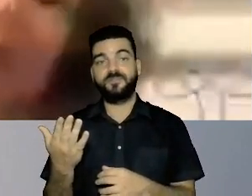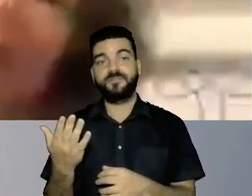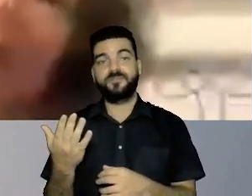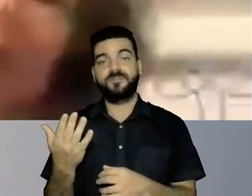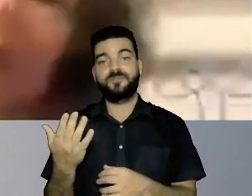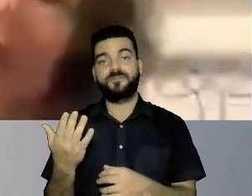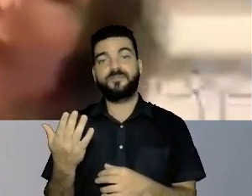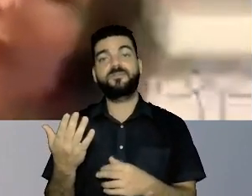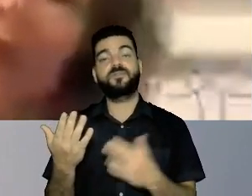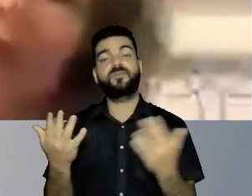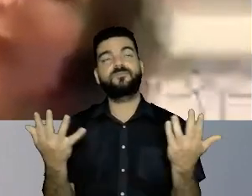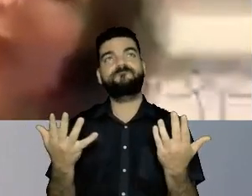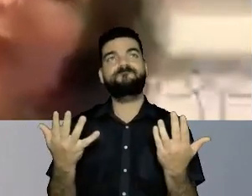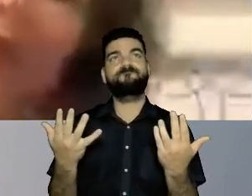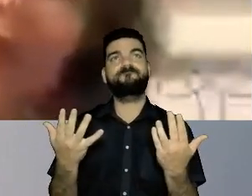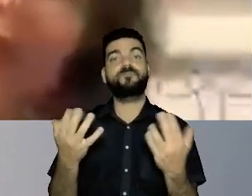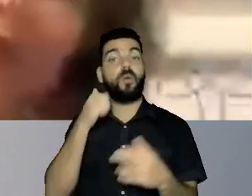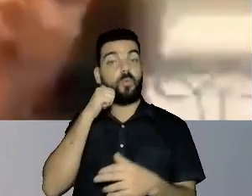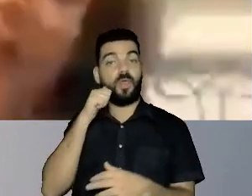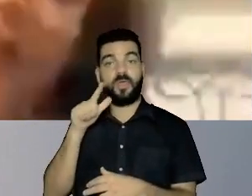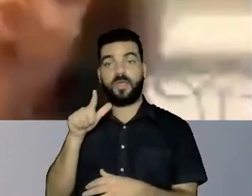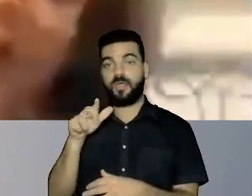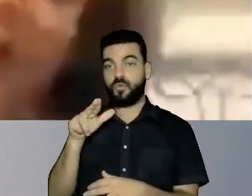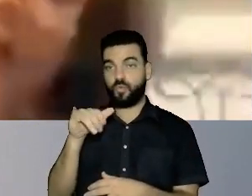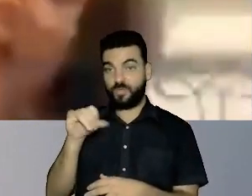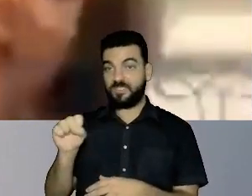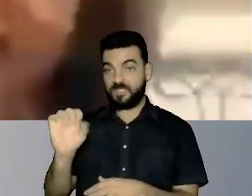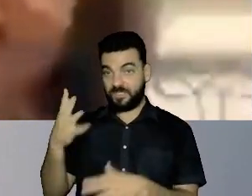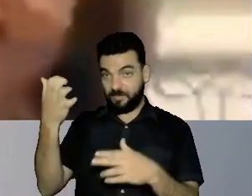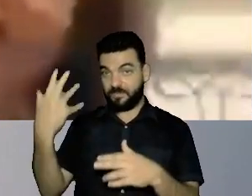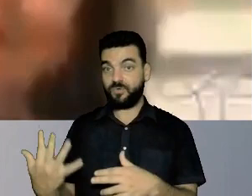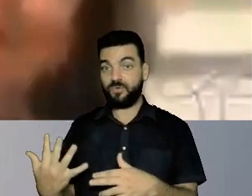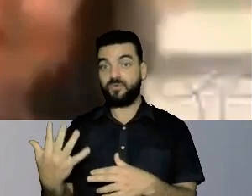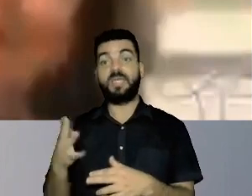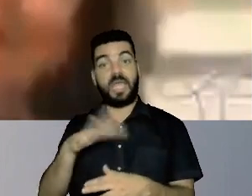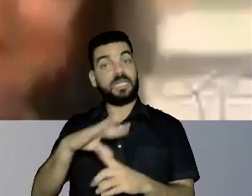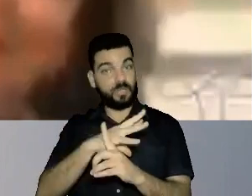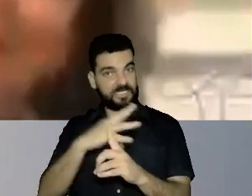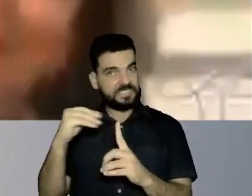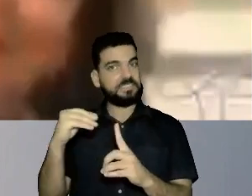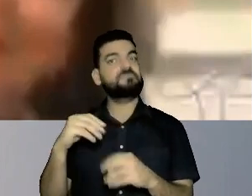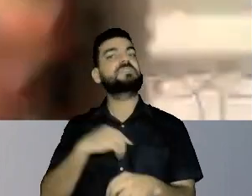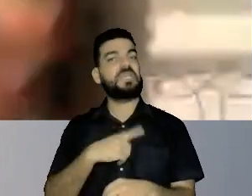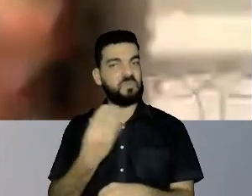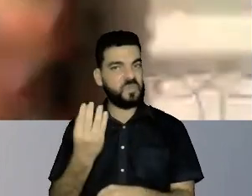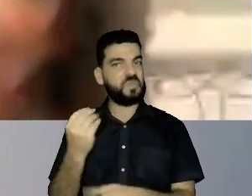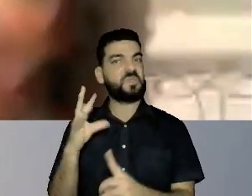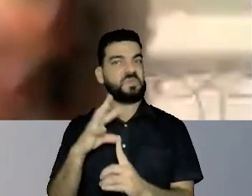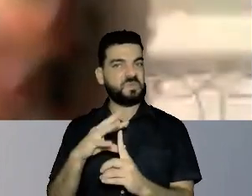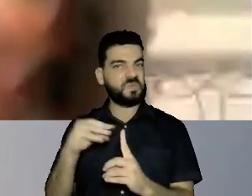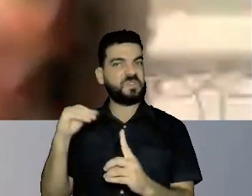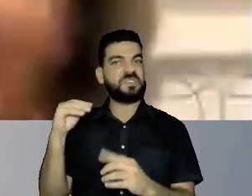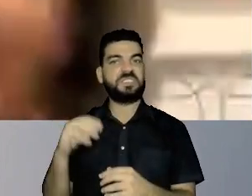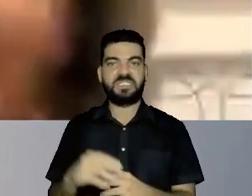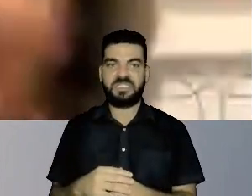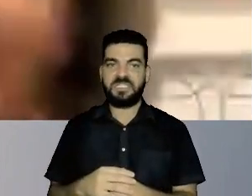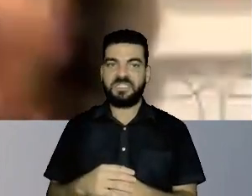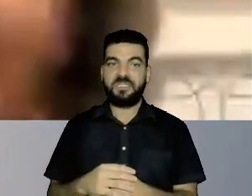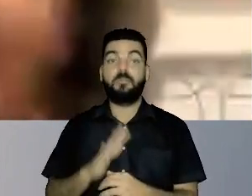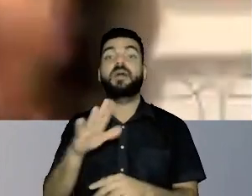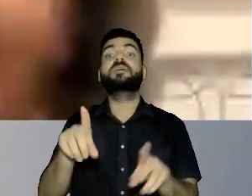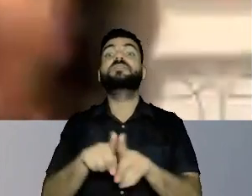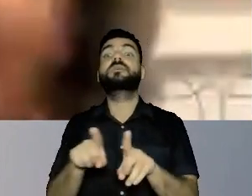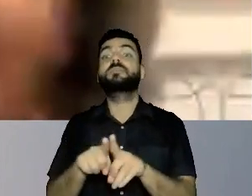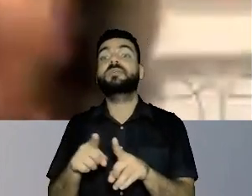importantíssimo, né? E quanto a gente lembra, e aí eu vou arrematar com isso, né? Com a questão da importância, a